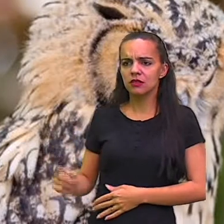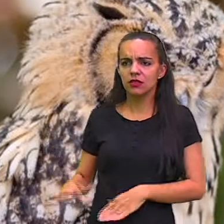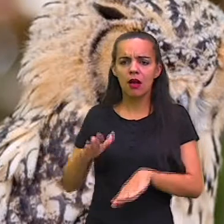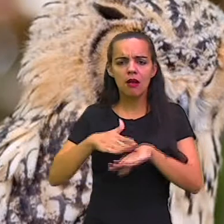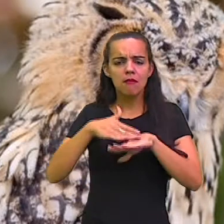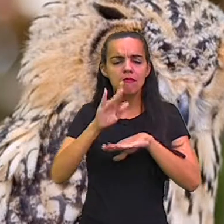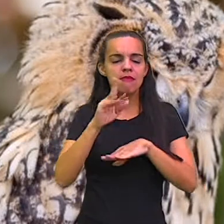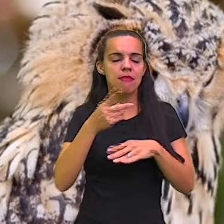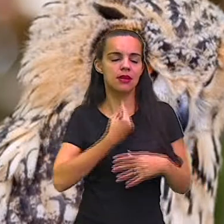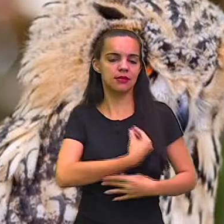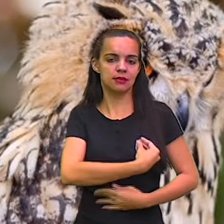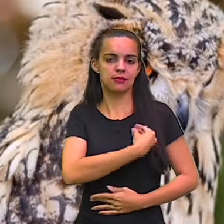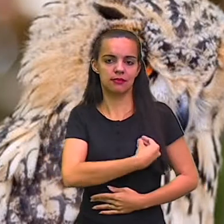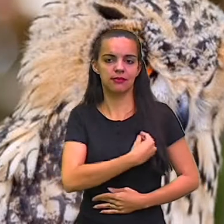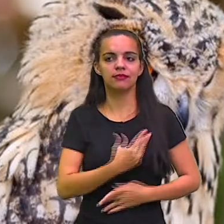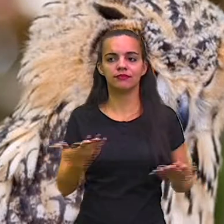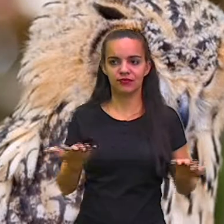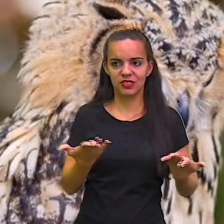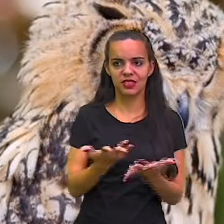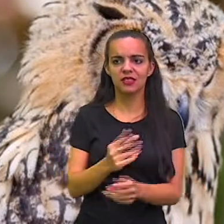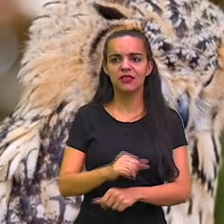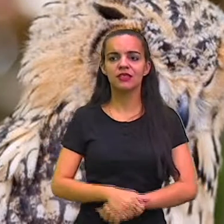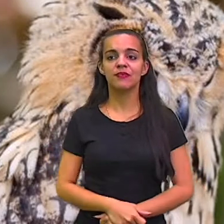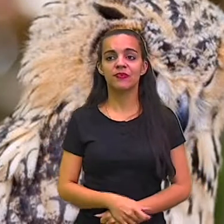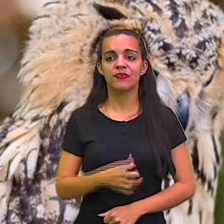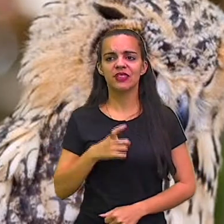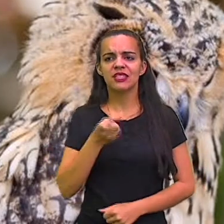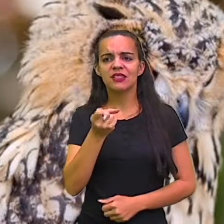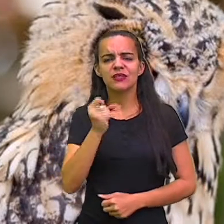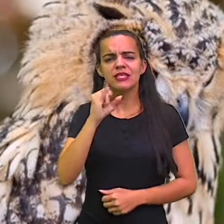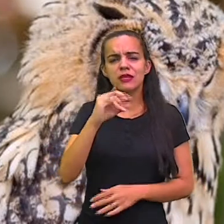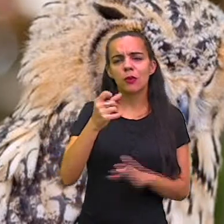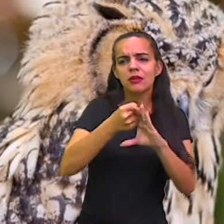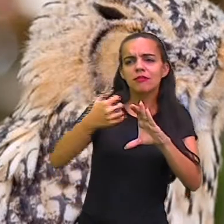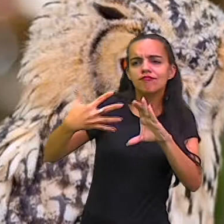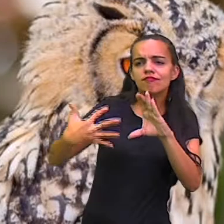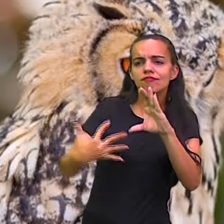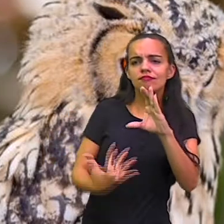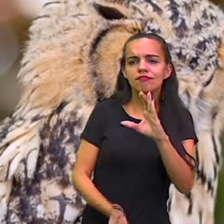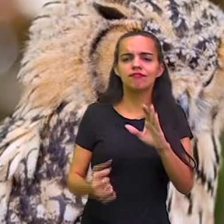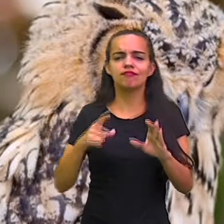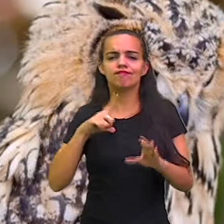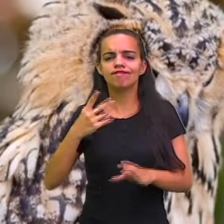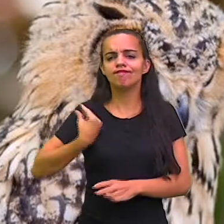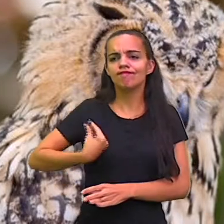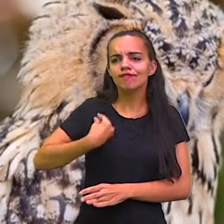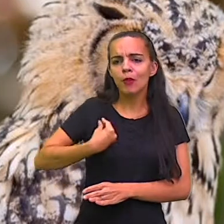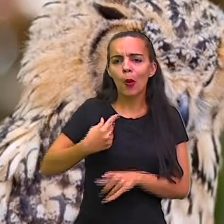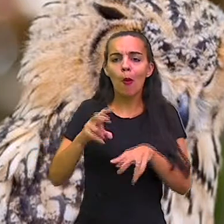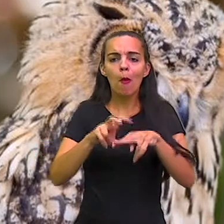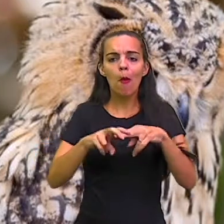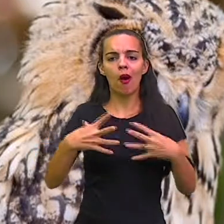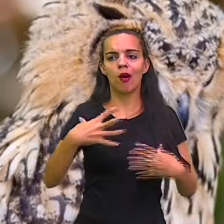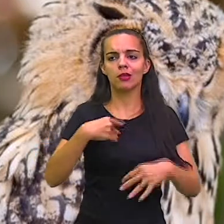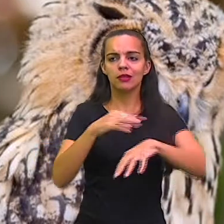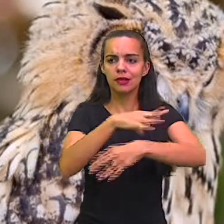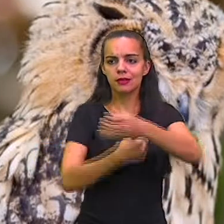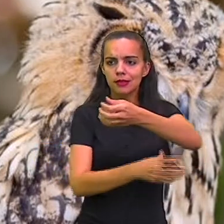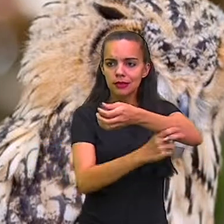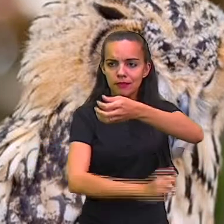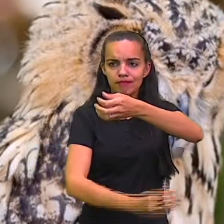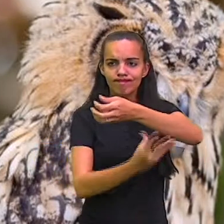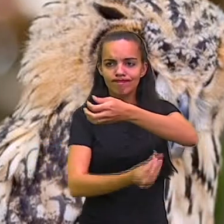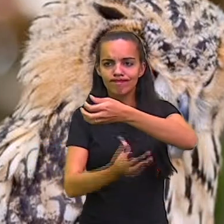abundantes depois dos peixes eles são caracterizados pela presença da pena as aves